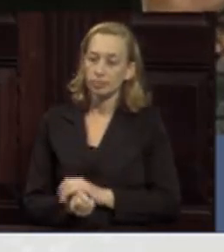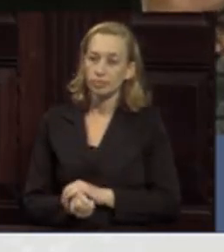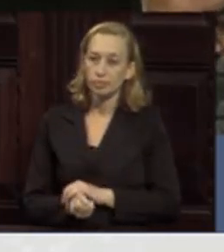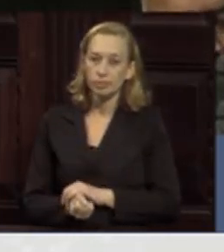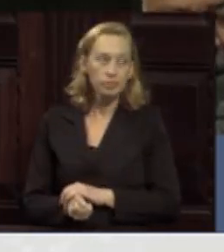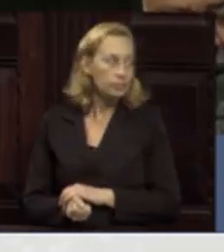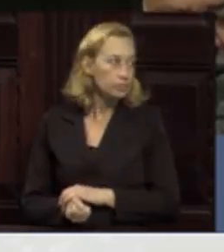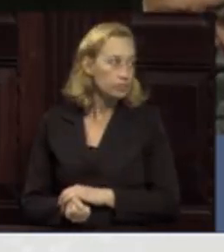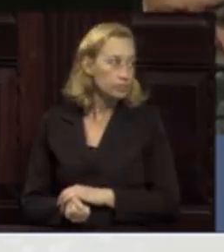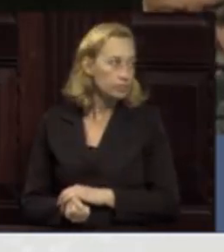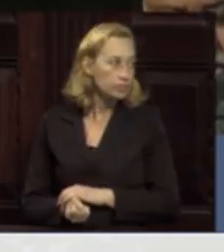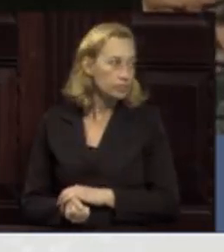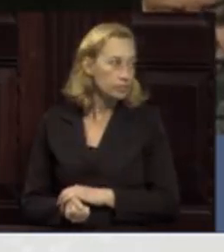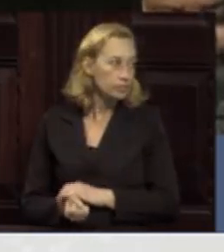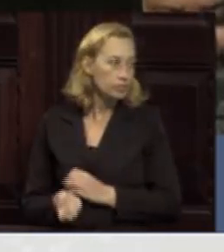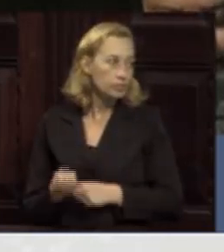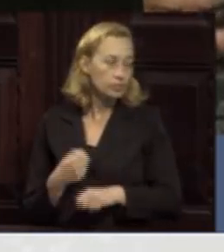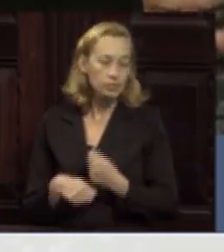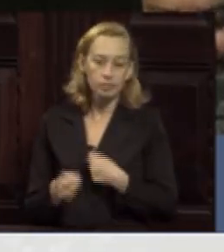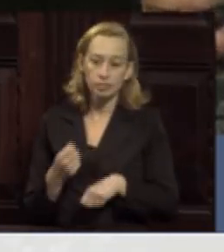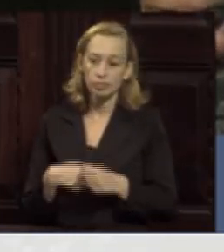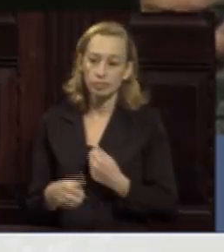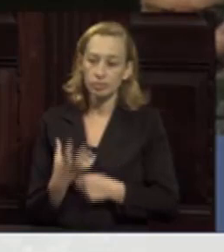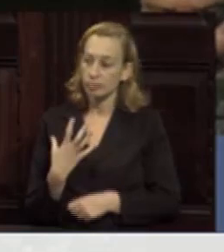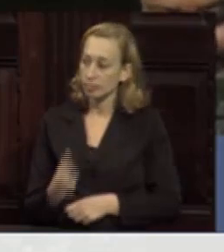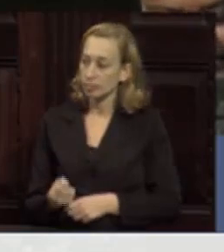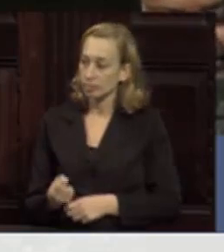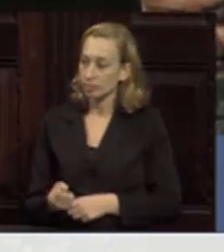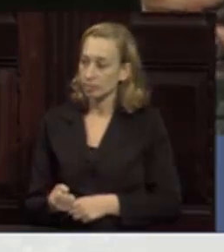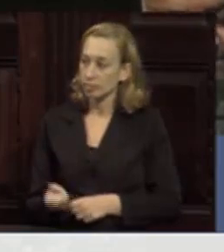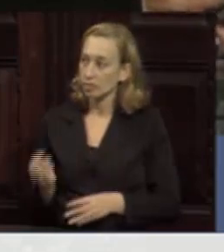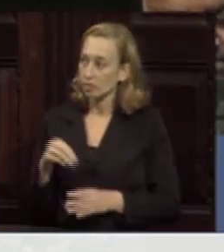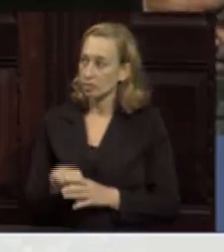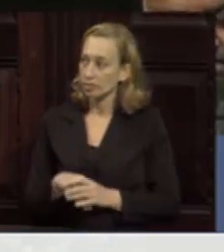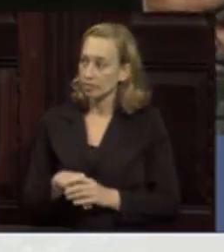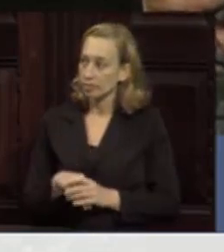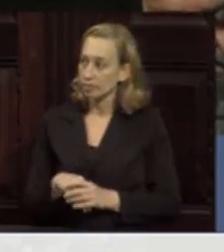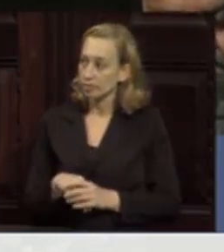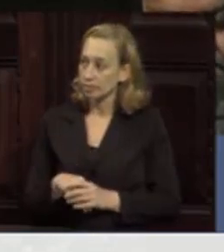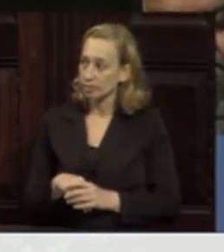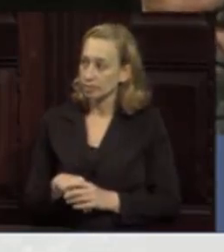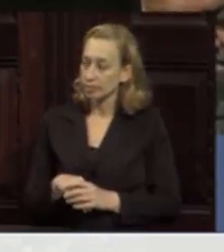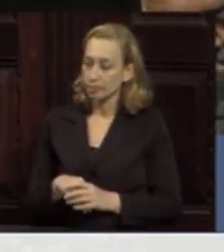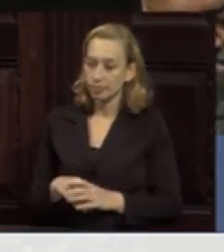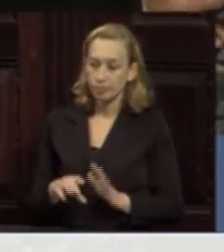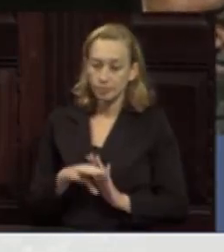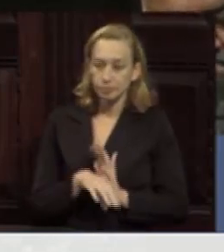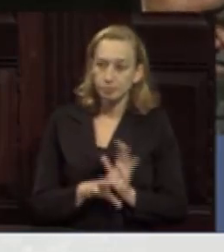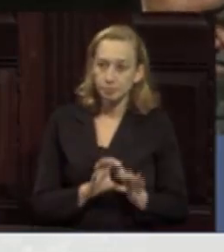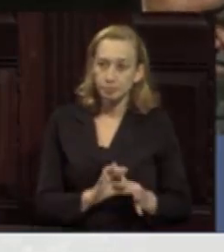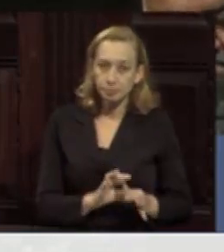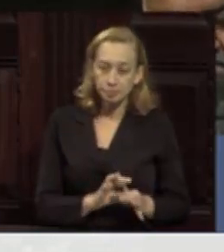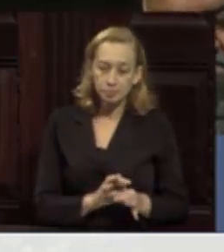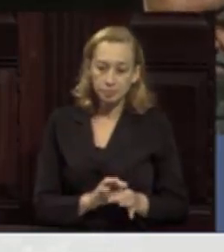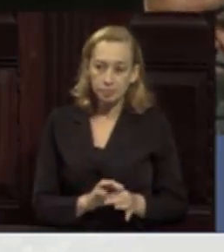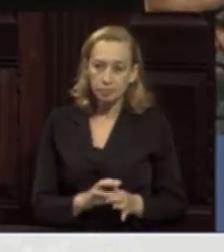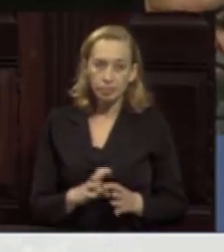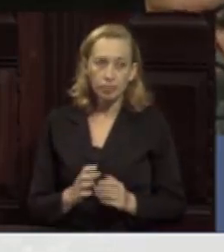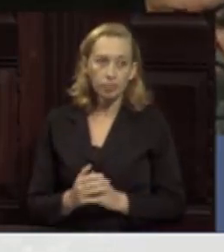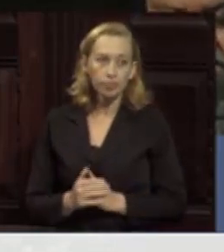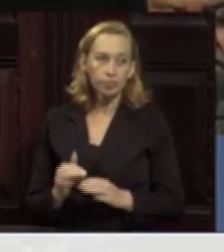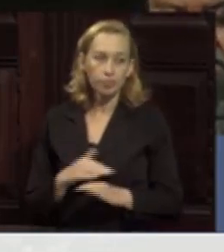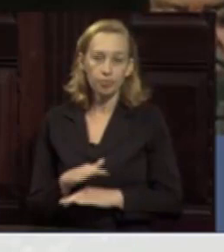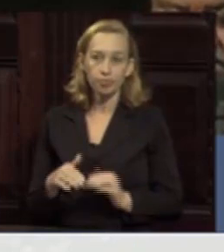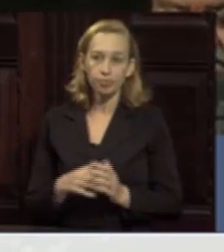Finanças, Fiscalização Financeira e Controle, favorável. Em votação as emendas de plenário. Com os pareceres